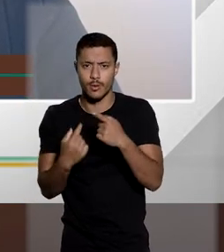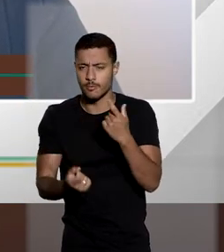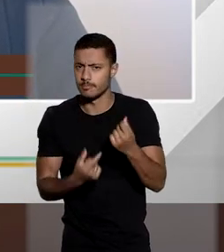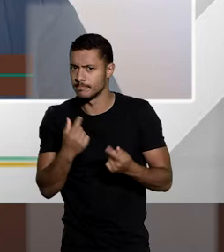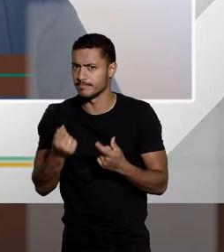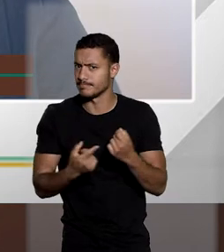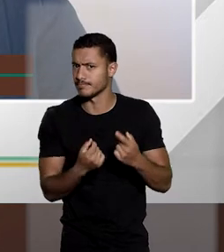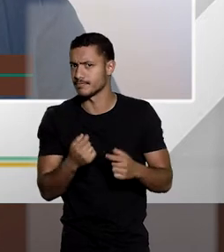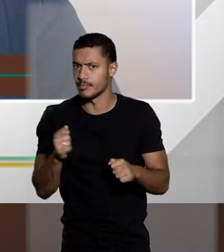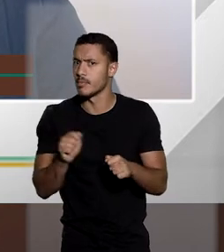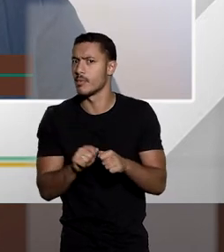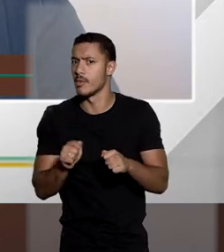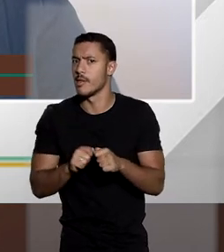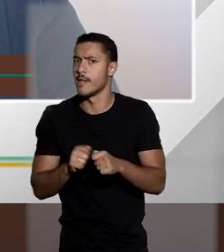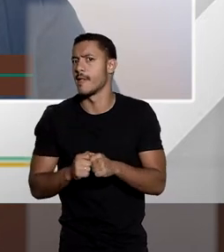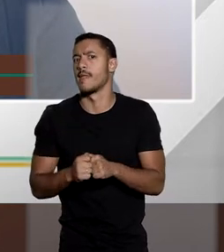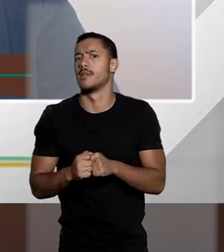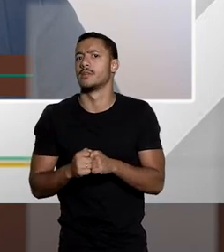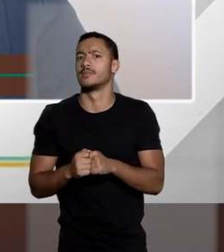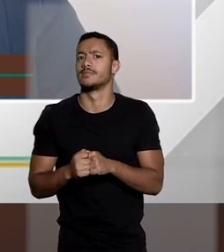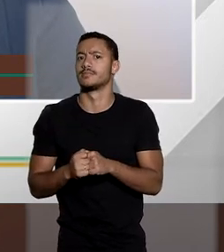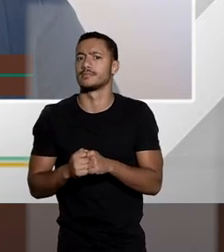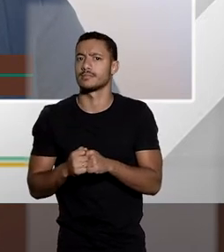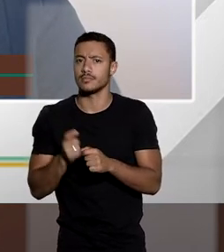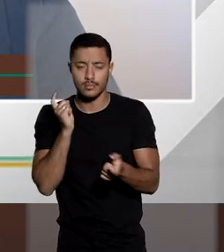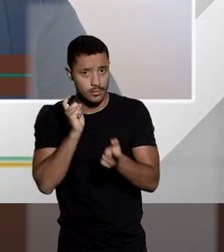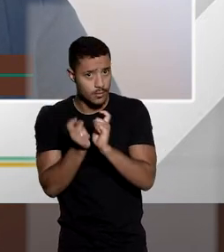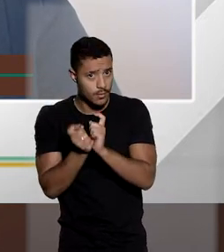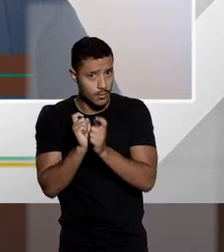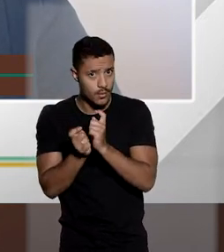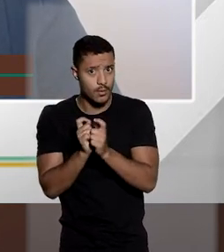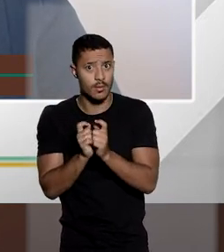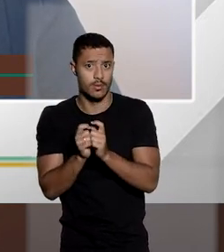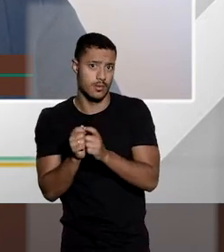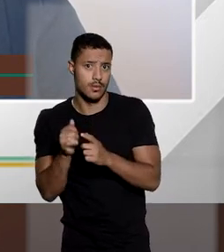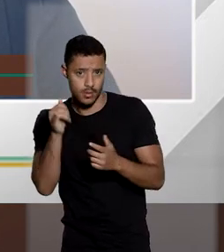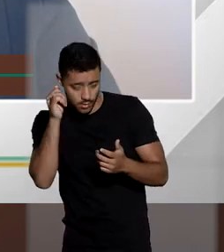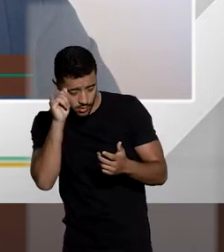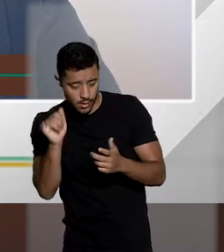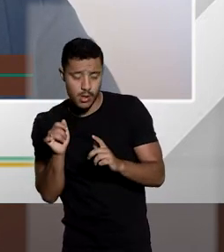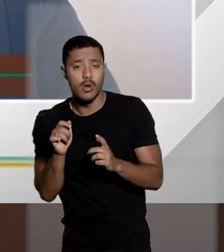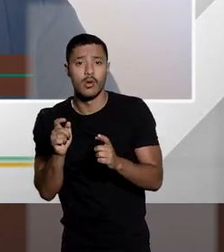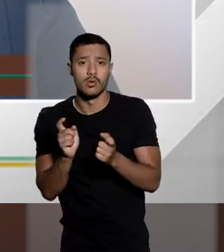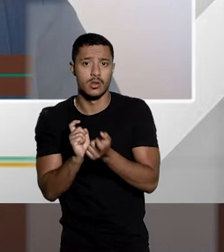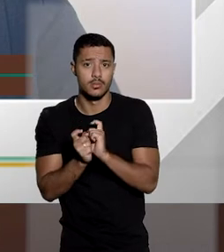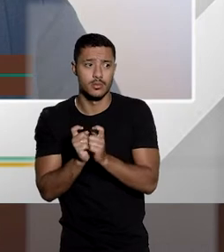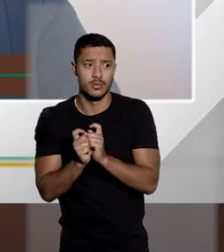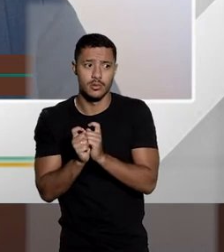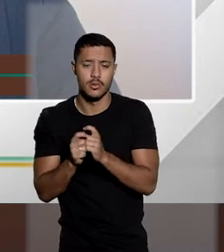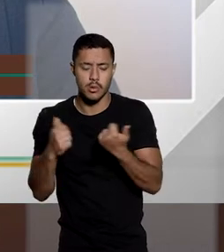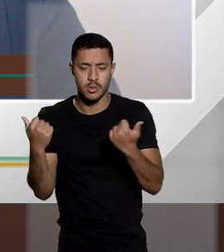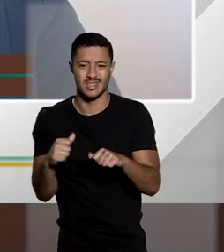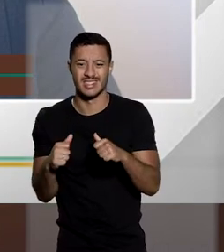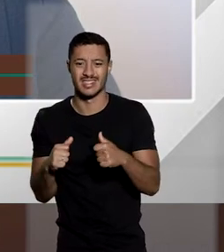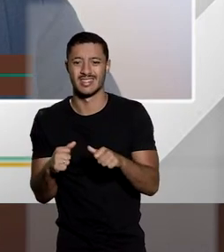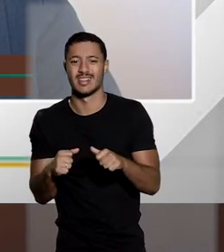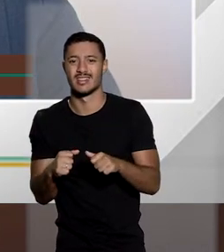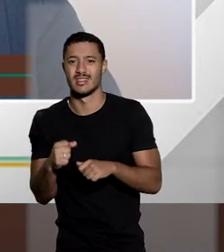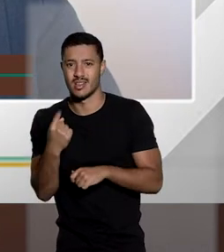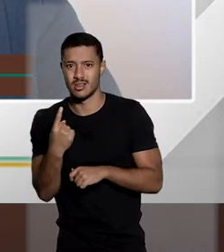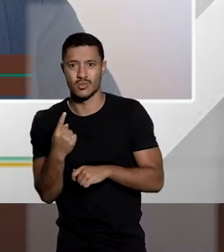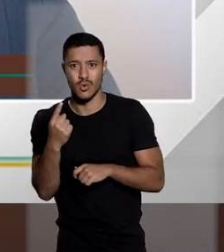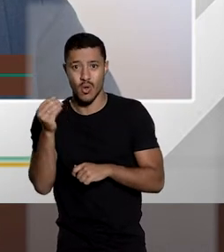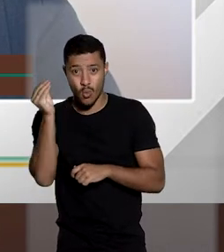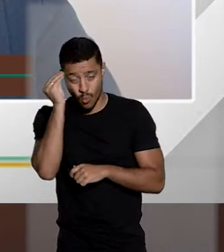vários atos praticados aí em âmbito de licitações que podem gerar improbidade administrativa, aí há necessidade efetiva de um